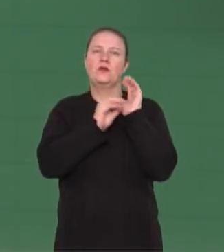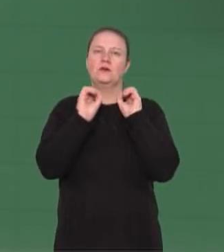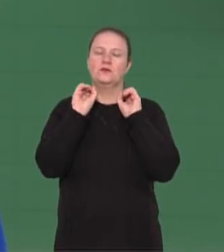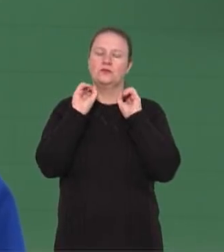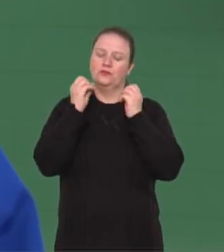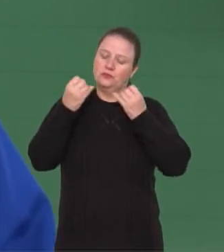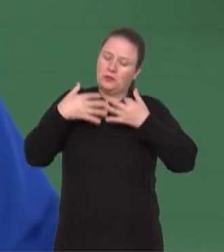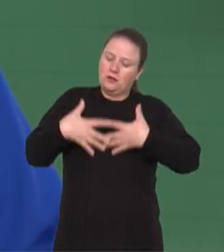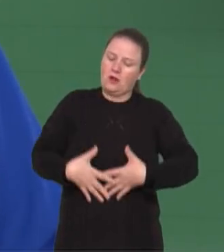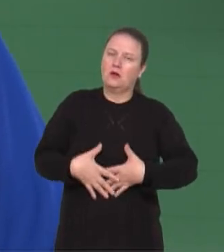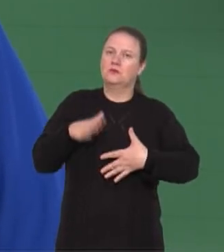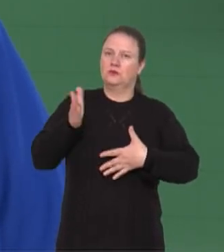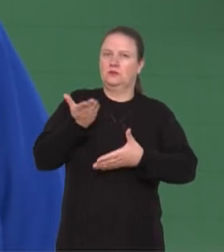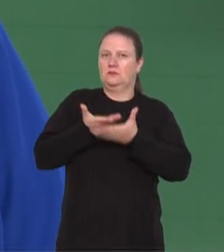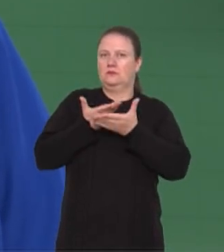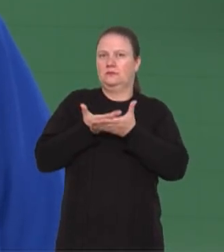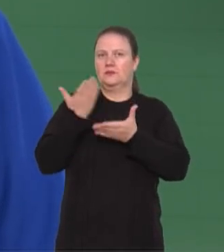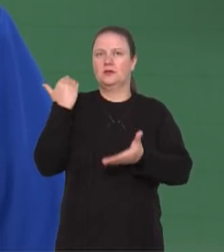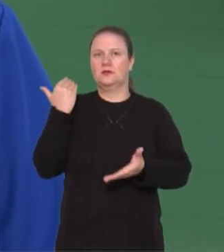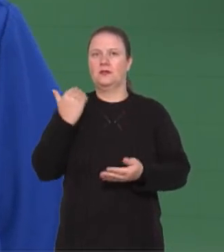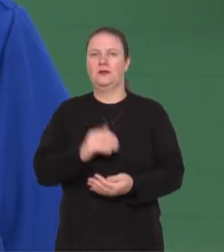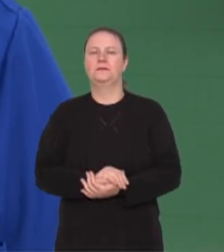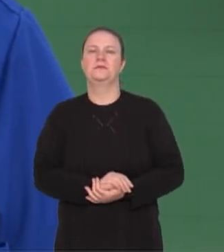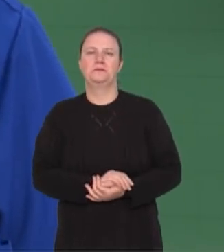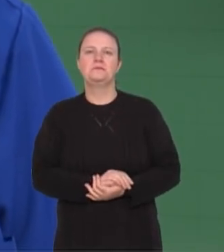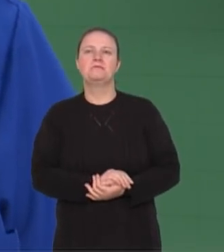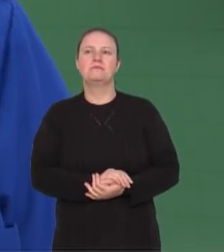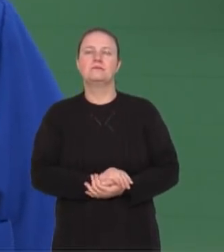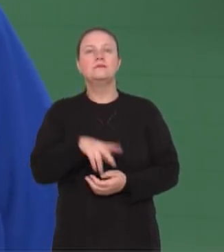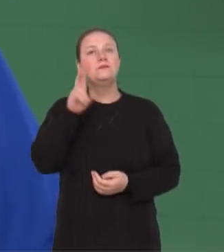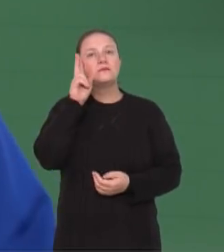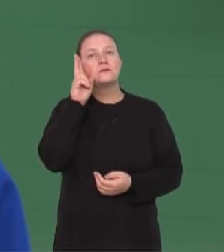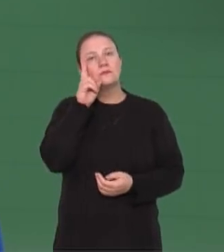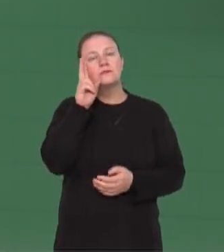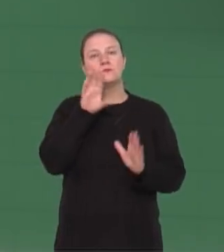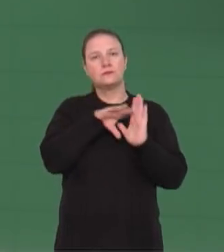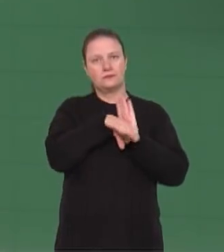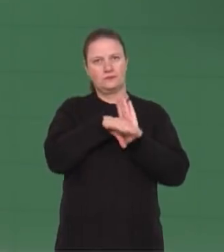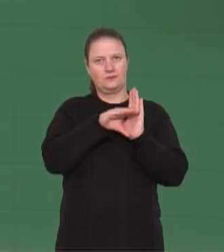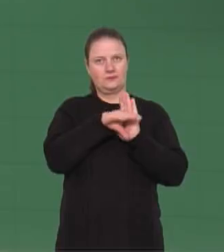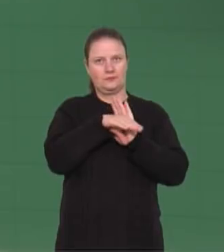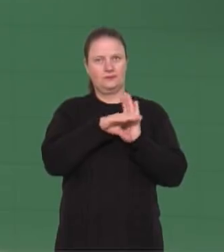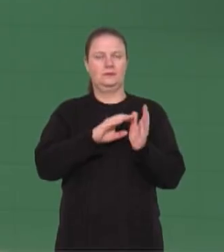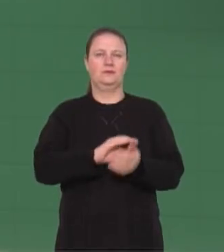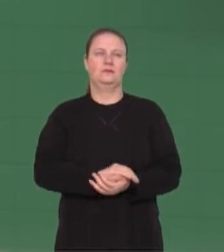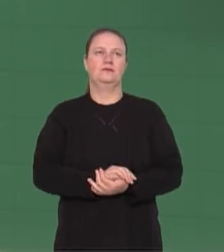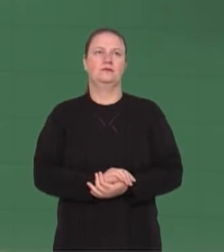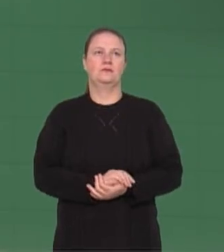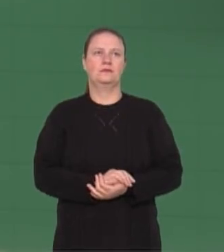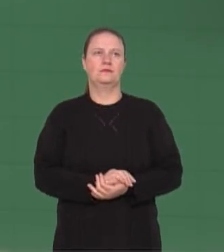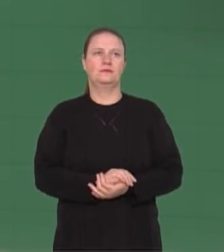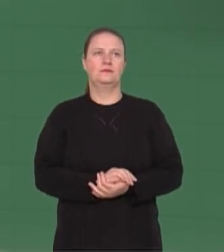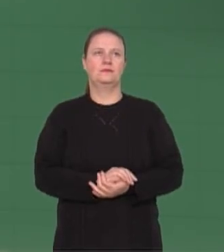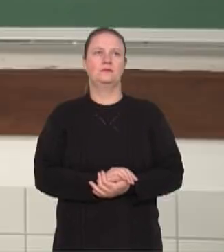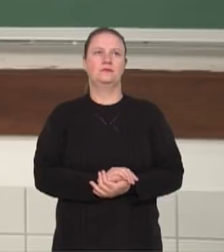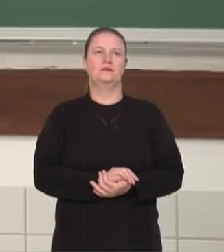aulas anteriores para a gente reforçar esses conceitos.